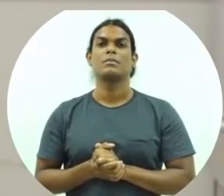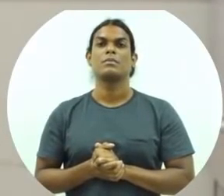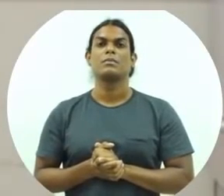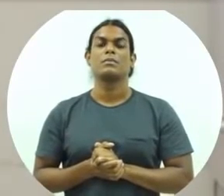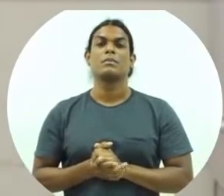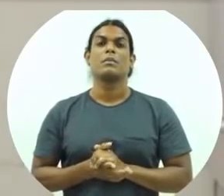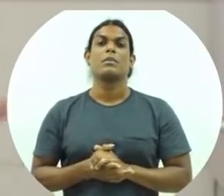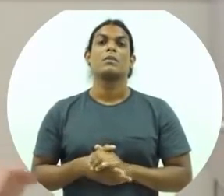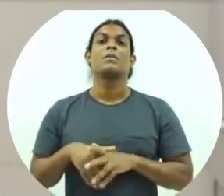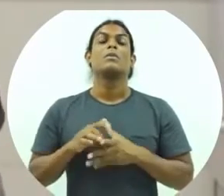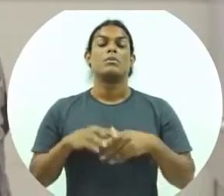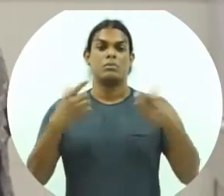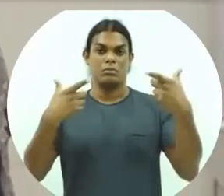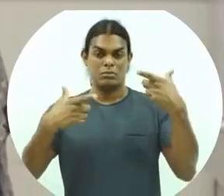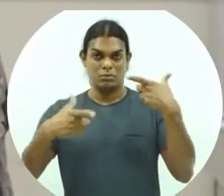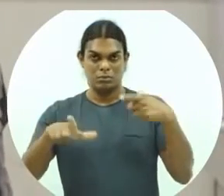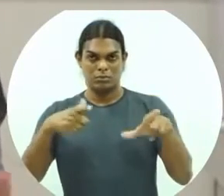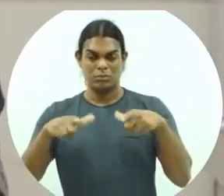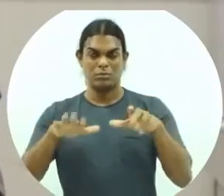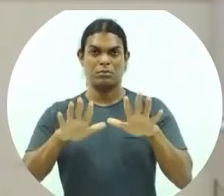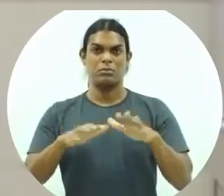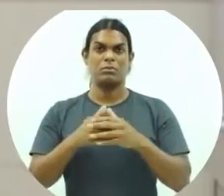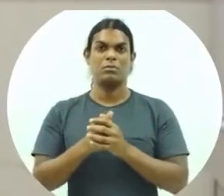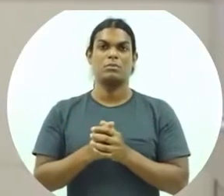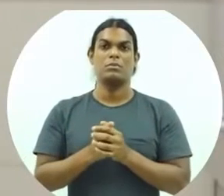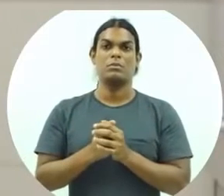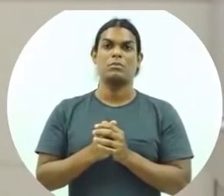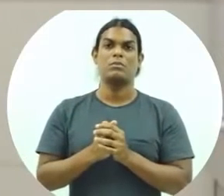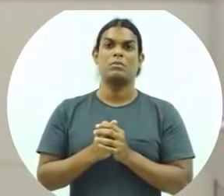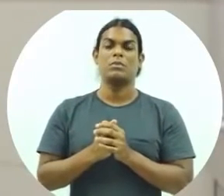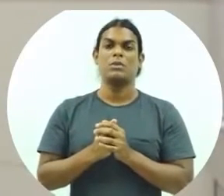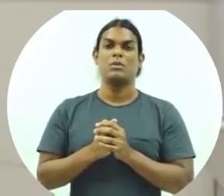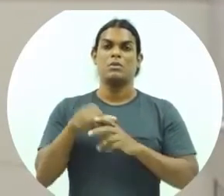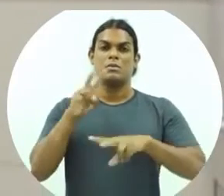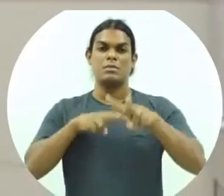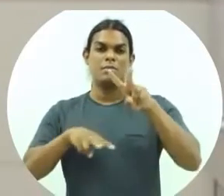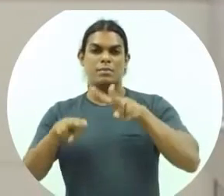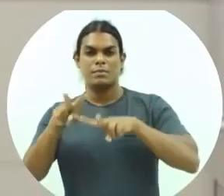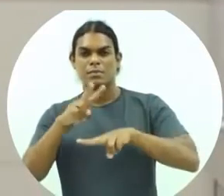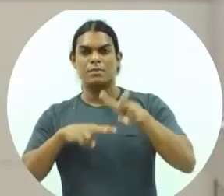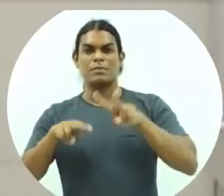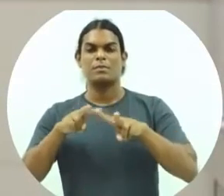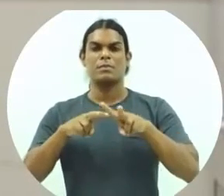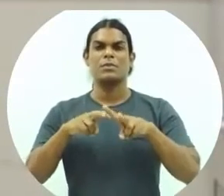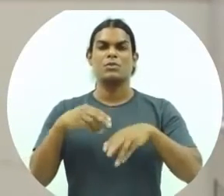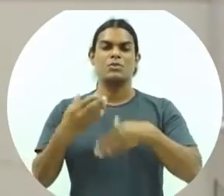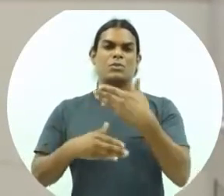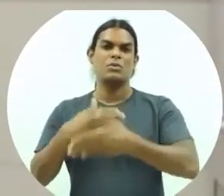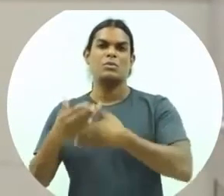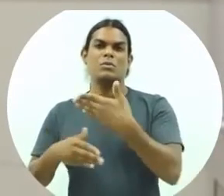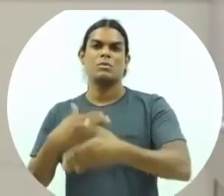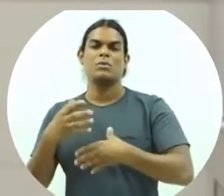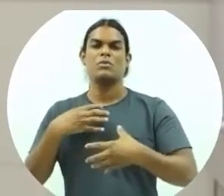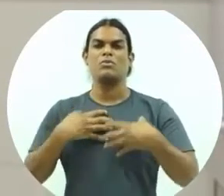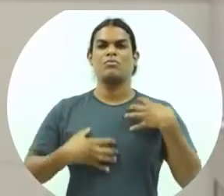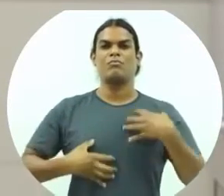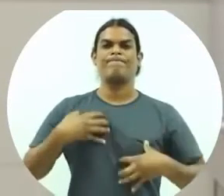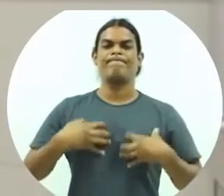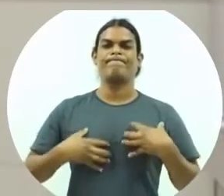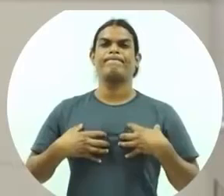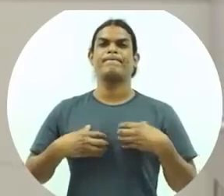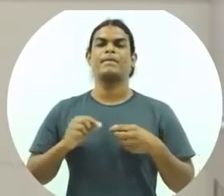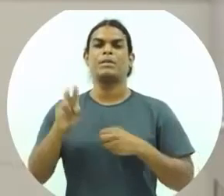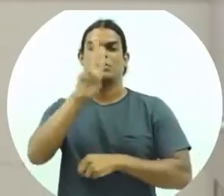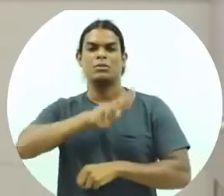fracos. Já para o avaliado, avaliar o desempenho e comportamento dos subordinados, propor providências.